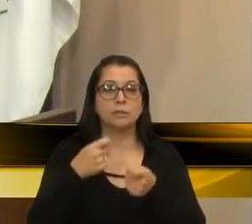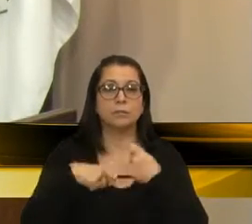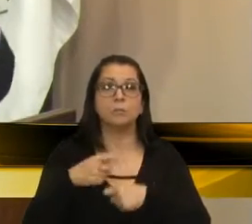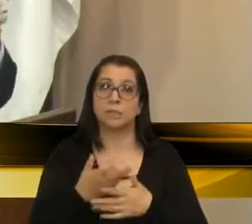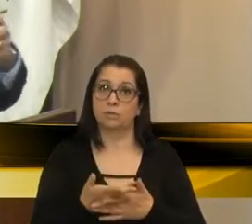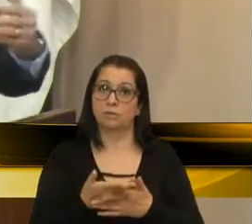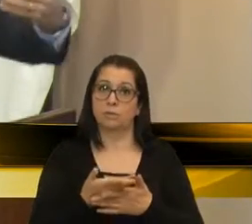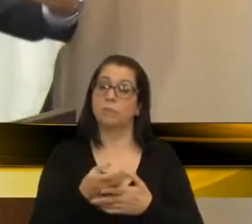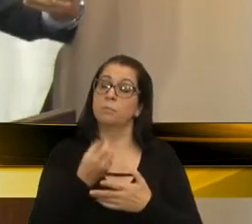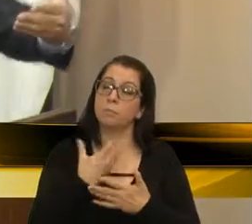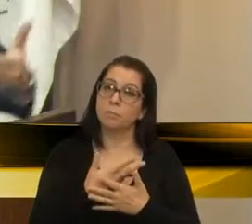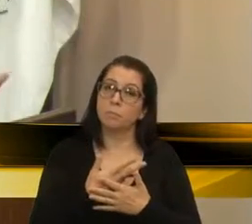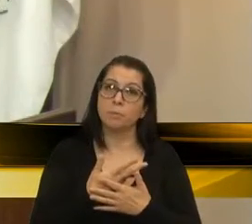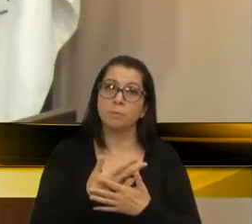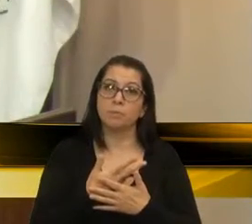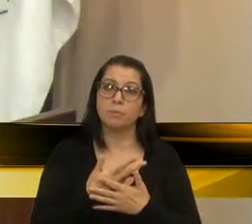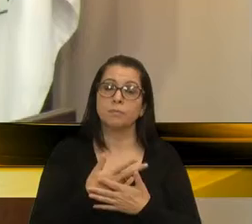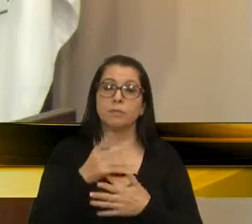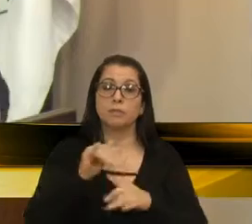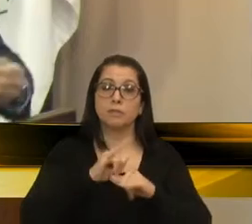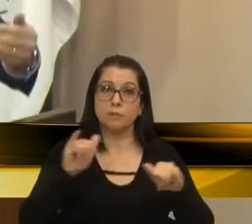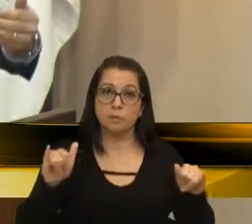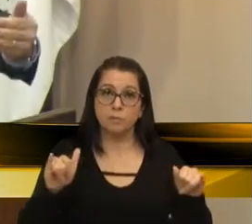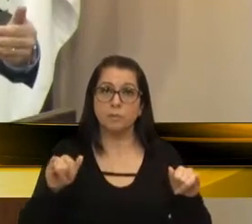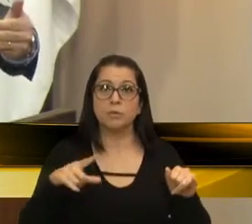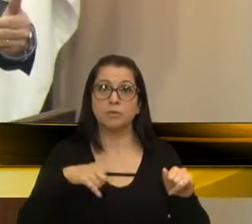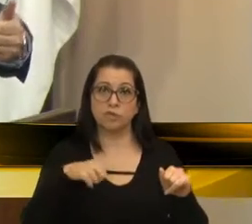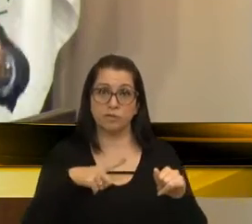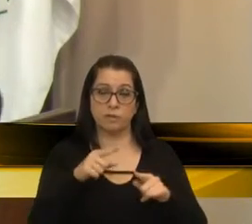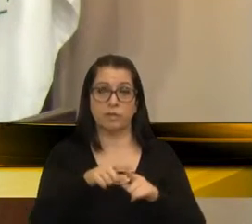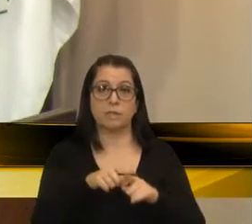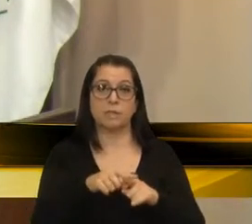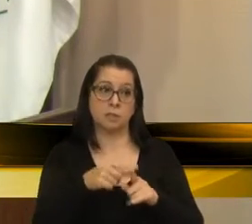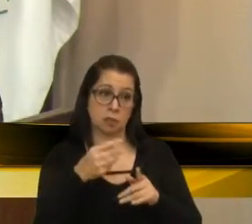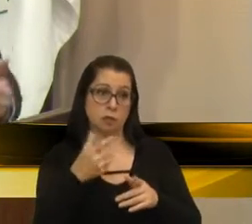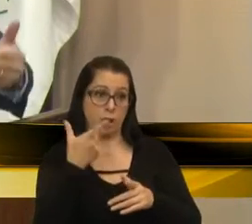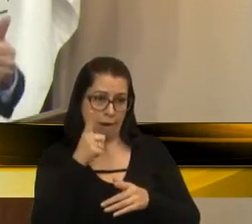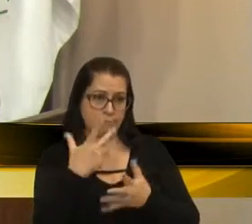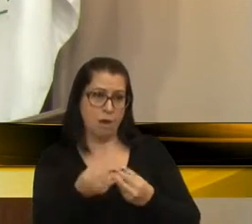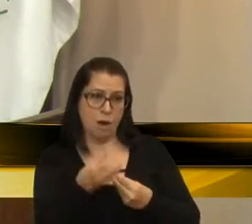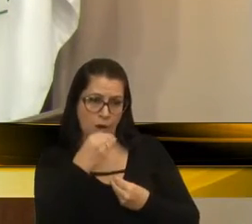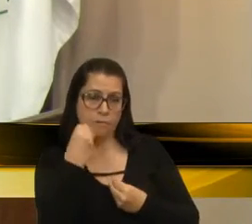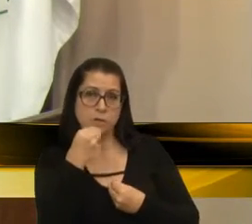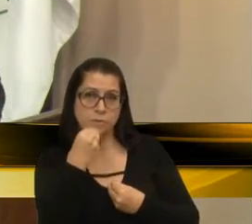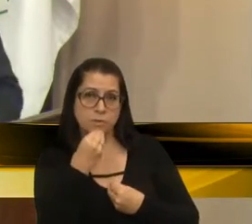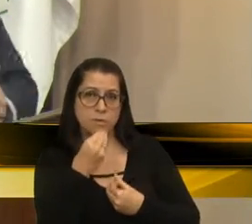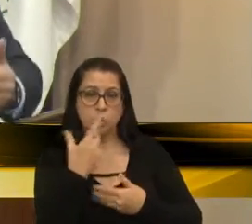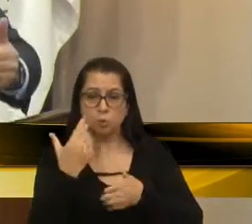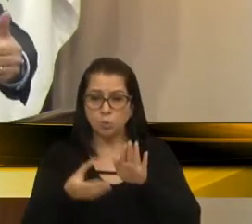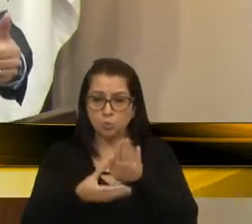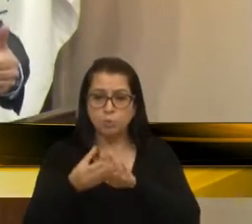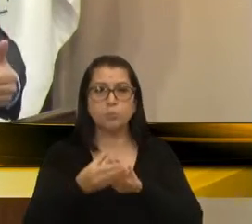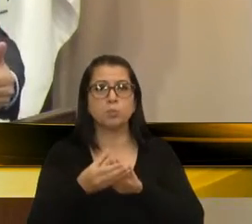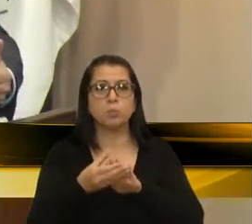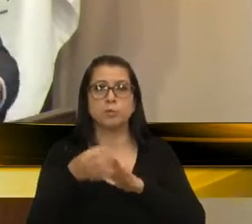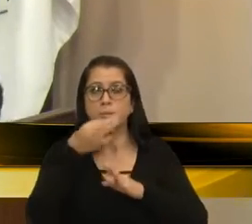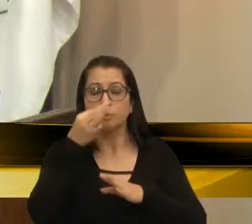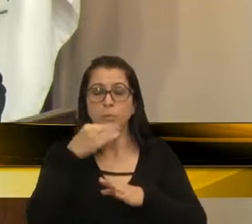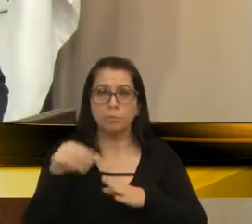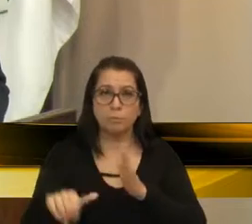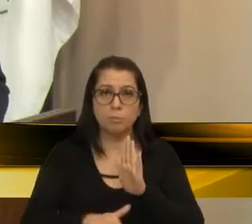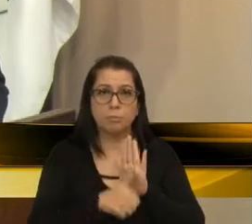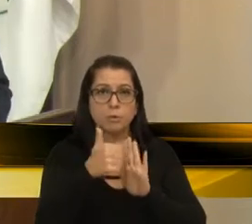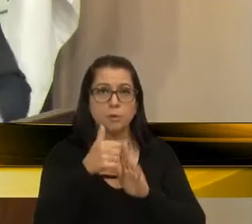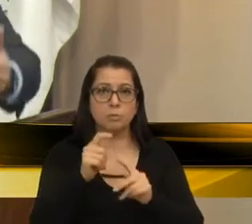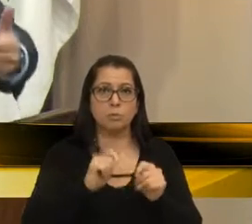administrativa. Bom, se chegar as informações, nós estivermos convencidos de que as recomendações e as sugestões de melhoria